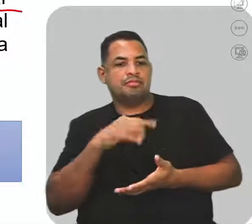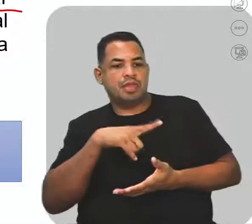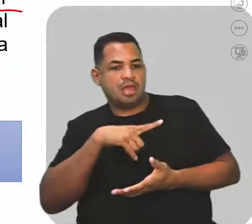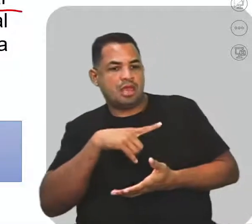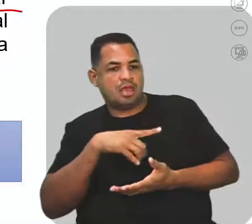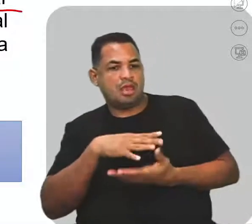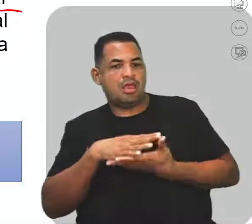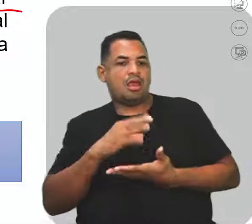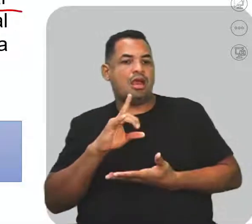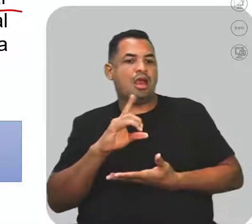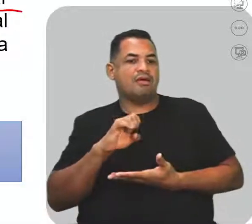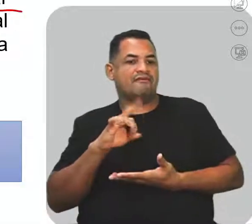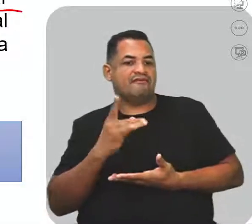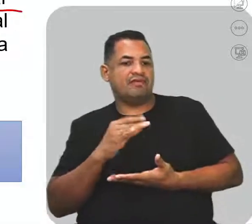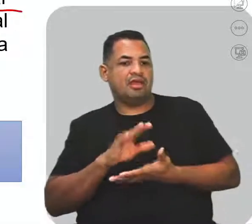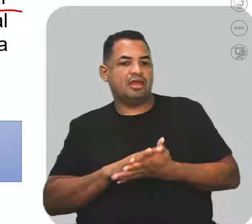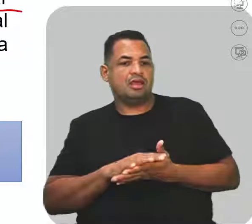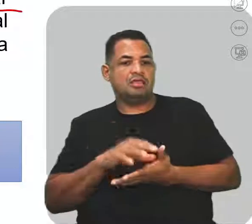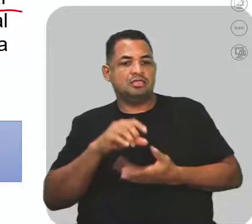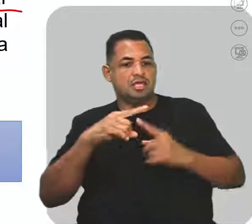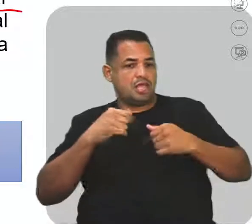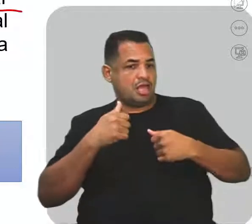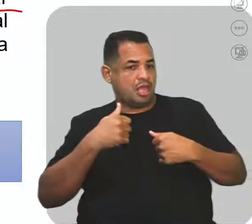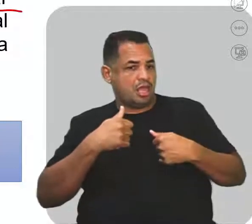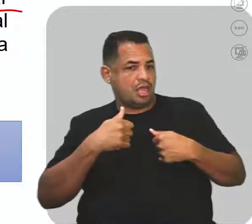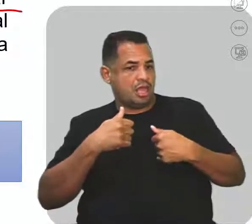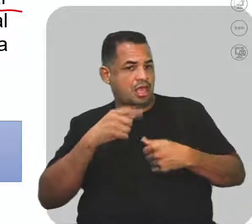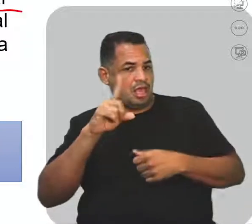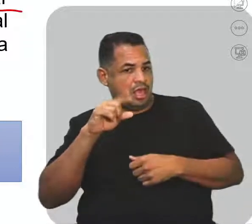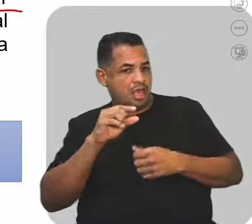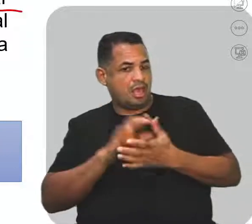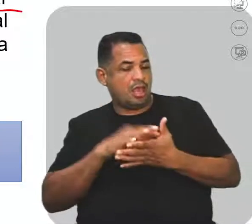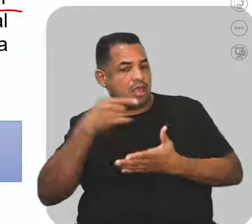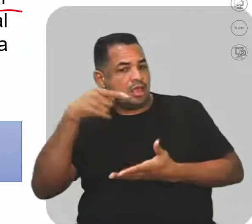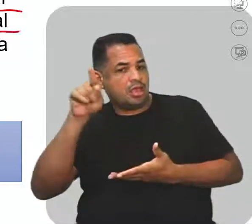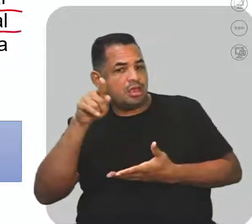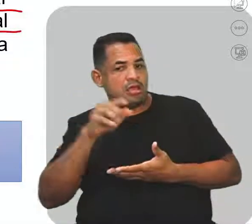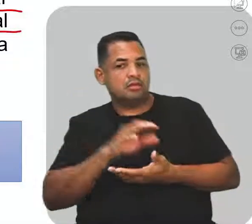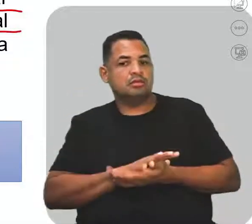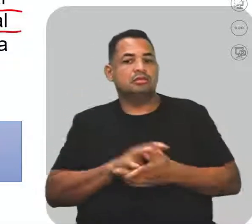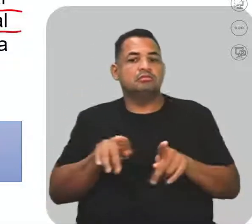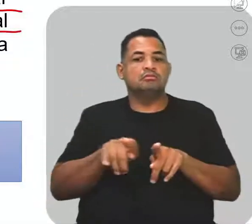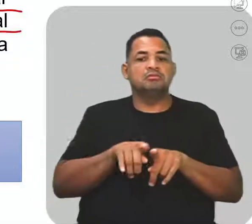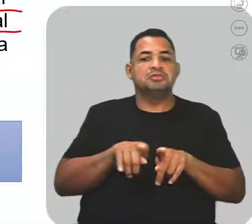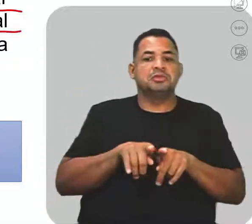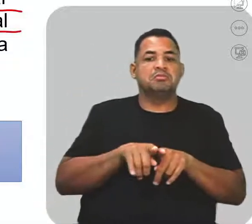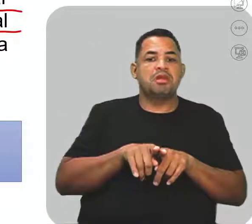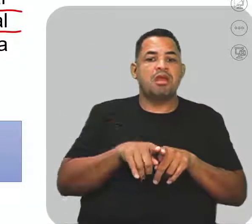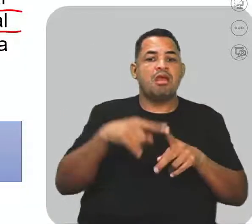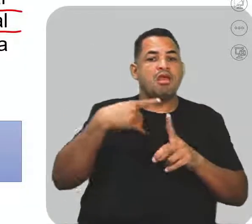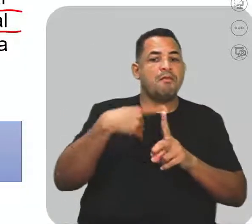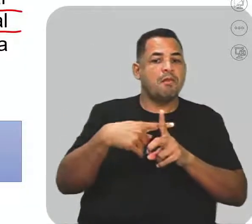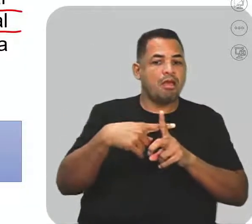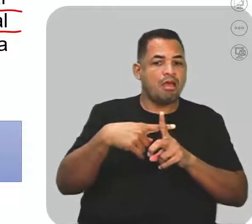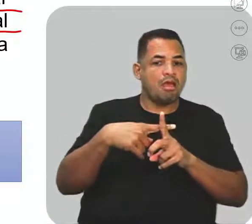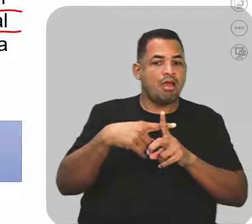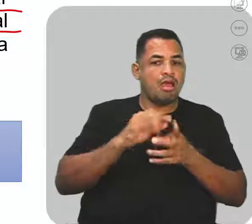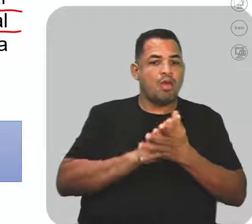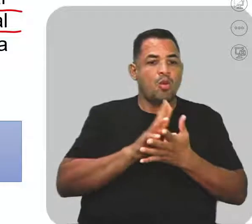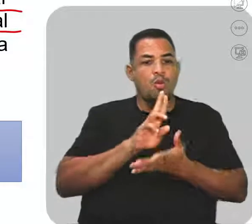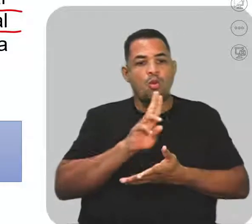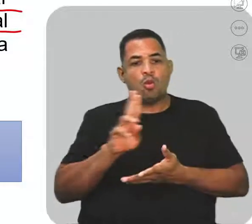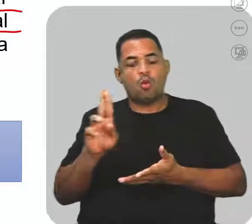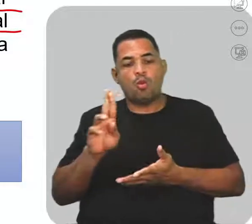ir, entre outros. Mas aí, uma forma nominal, tá? Que pode ser